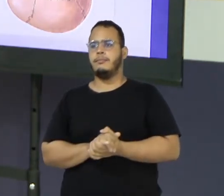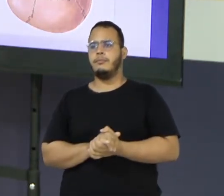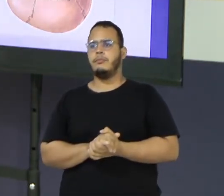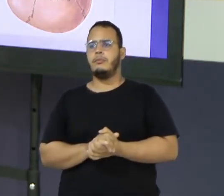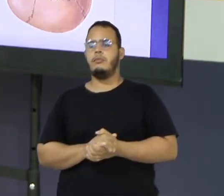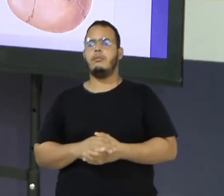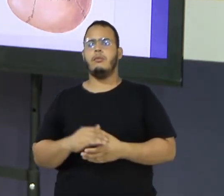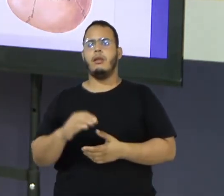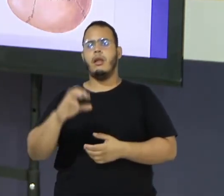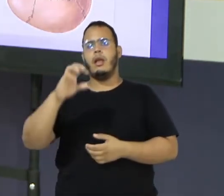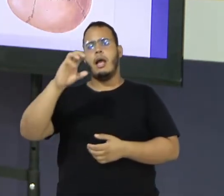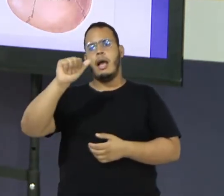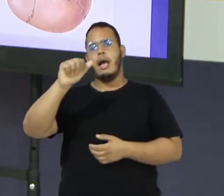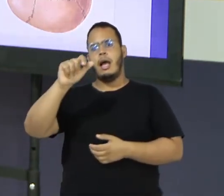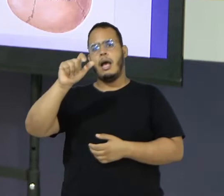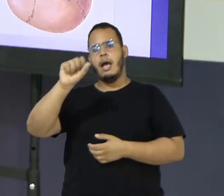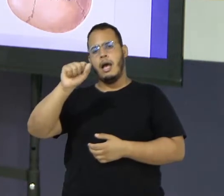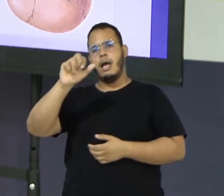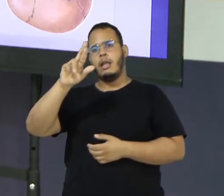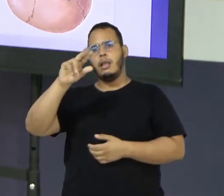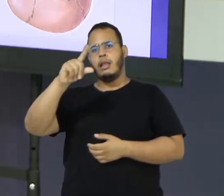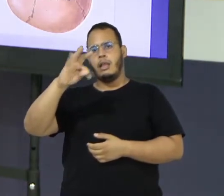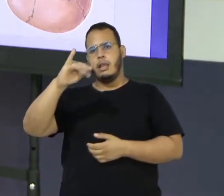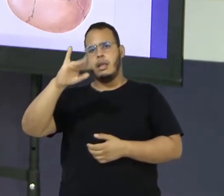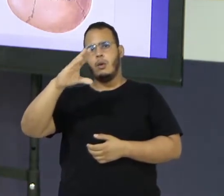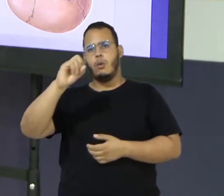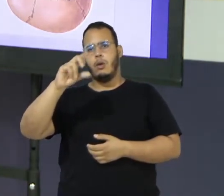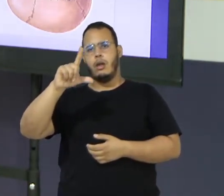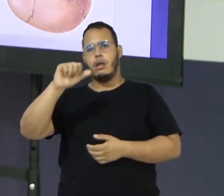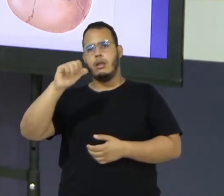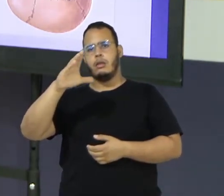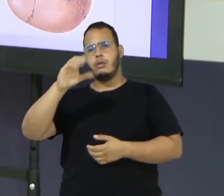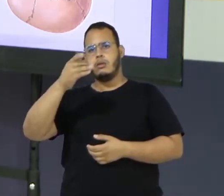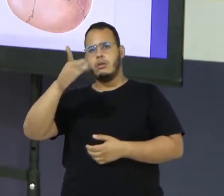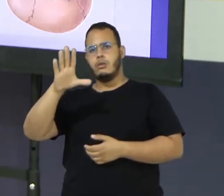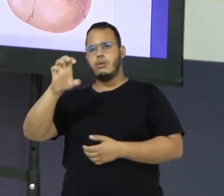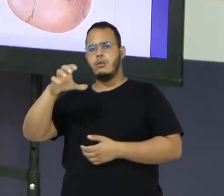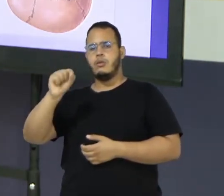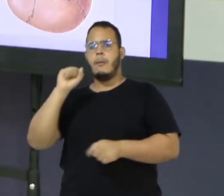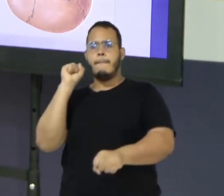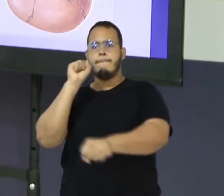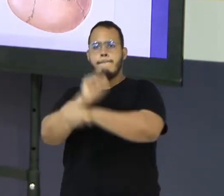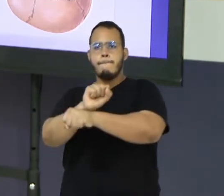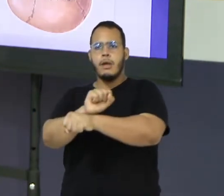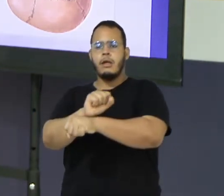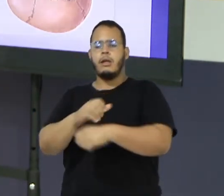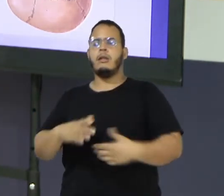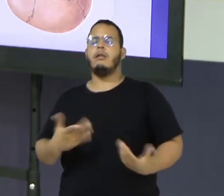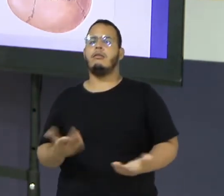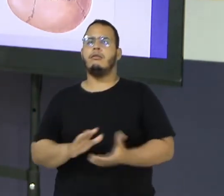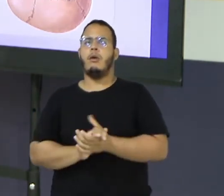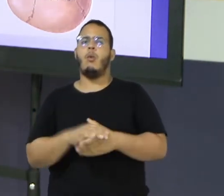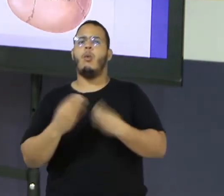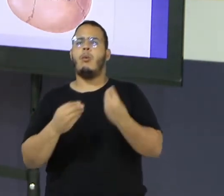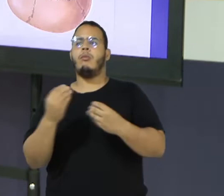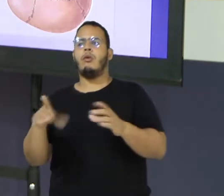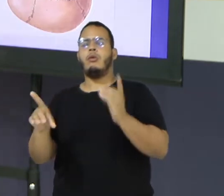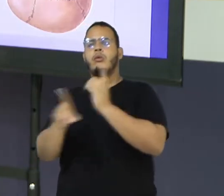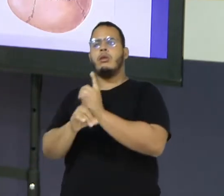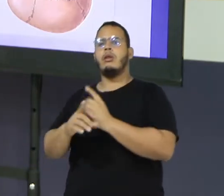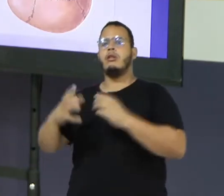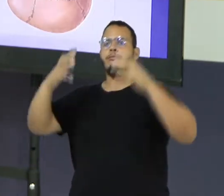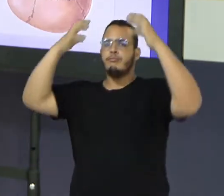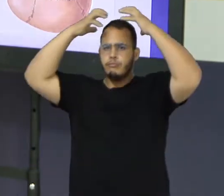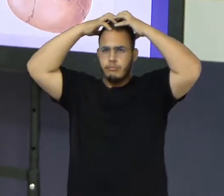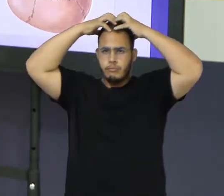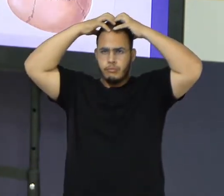articulações imóveis, ou seja, elas não vão estar permitindo aí uma movimentação e podem ser encontradas no crânio, certo? A gente